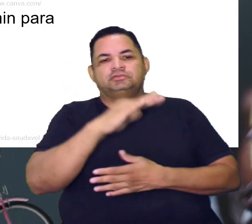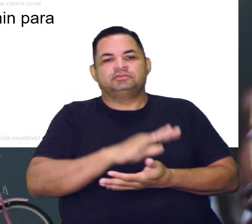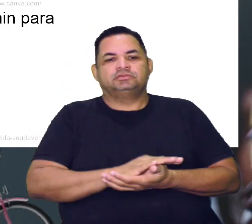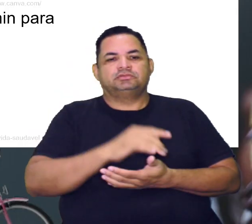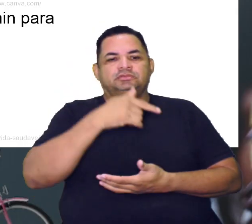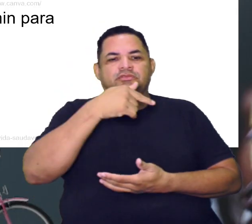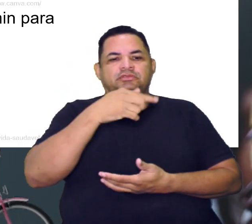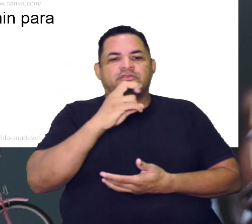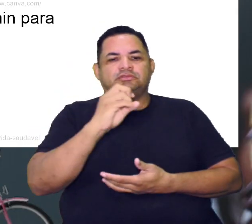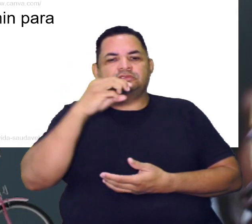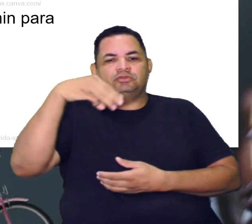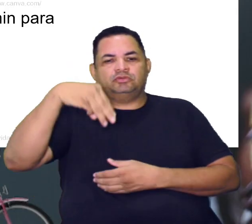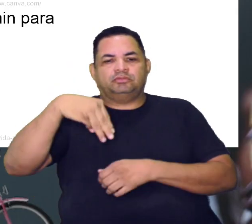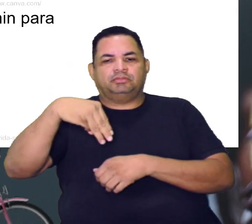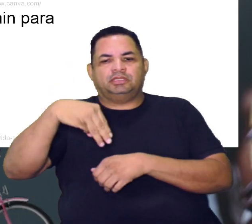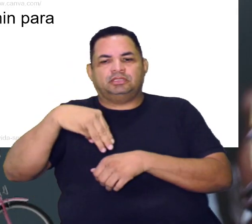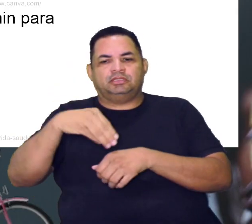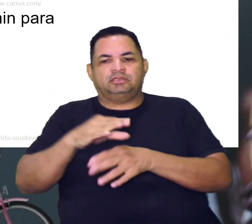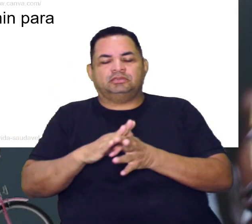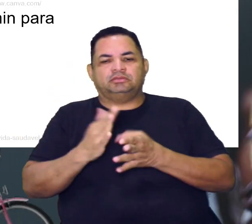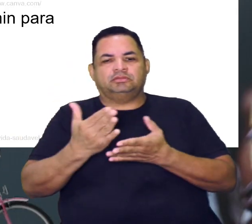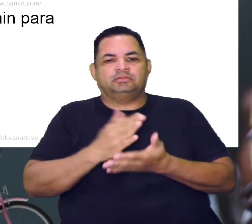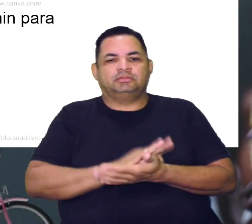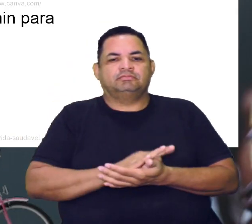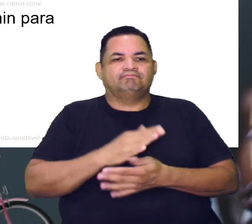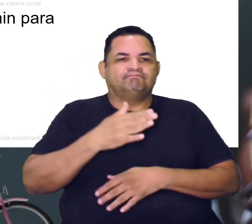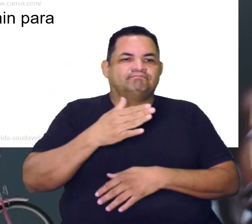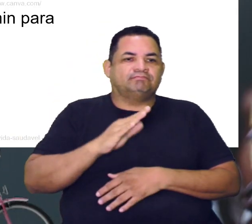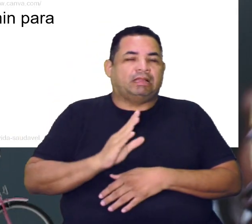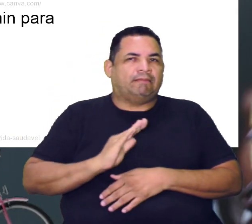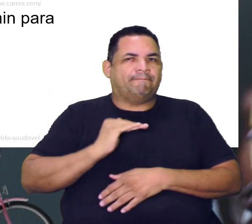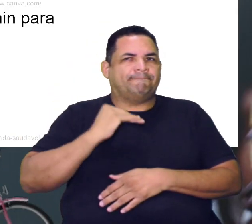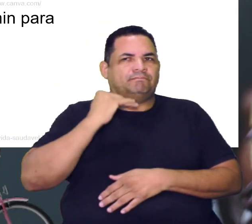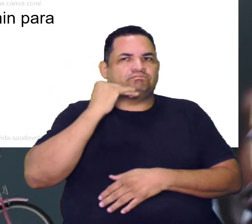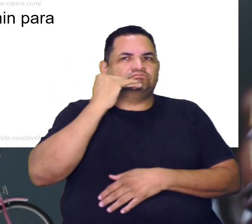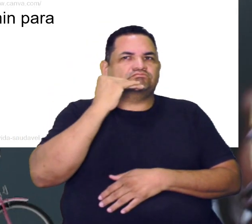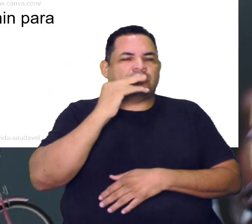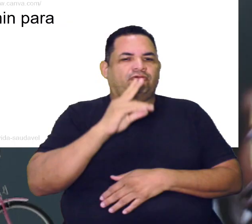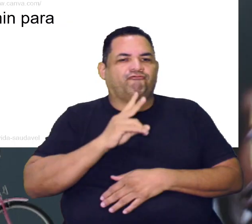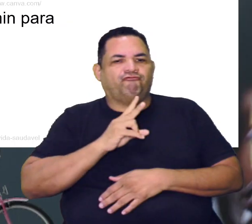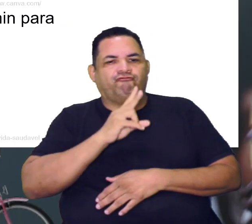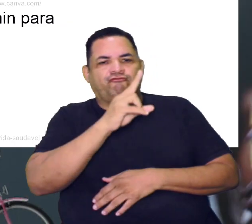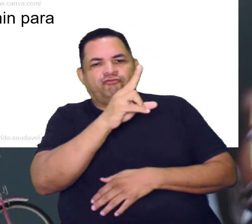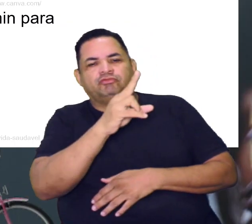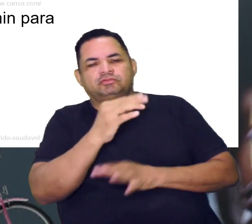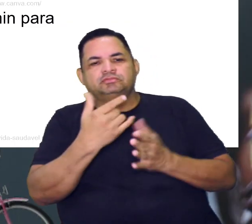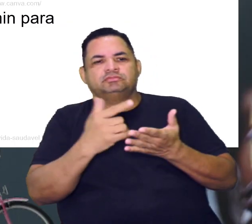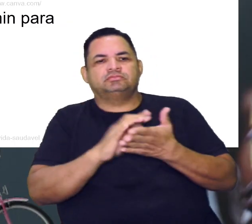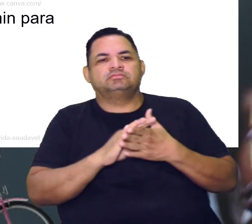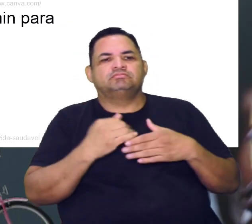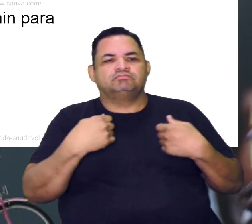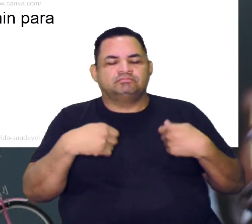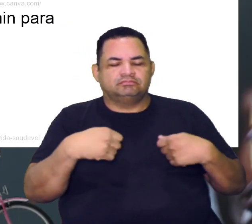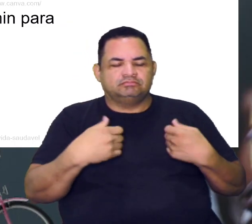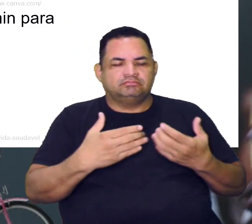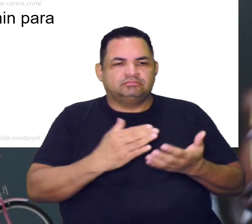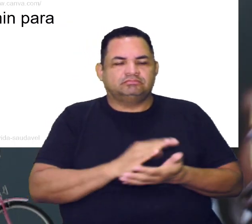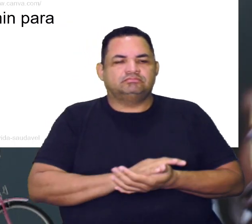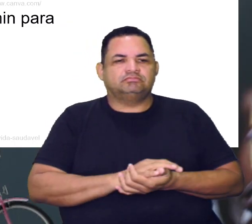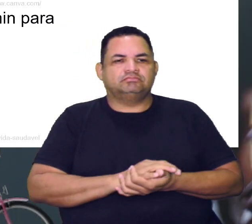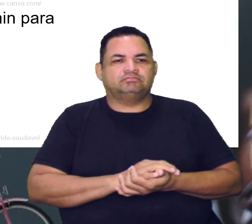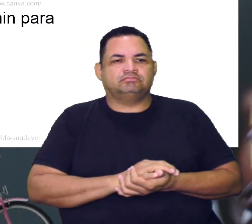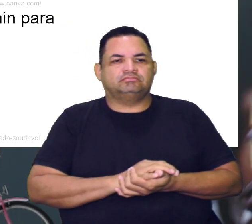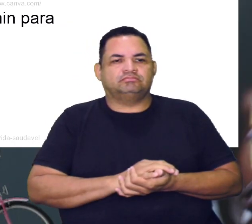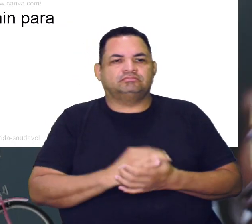dos 75 minutos, né, de atividades mais intensas, que puxam mais de você, que cobram, exigem mais de você, e